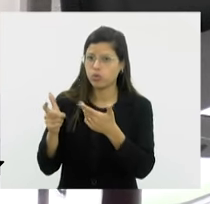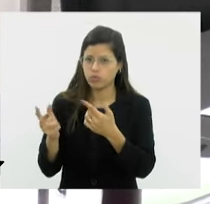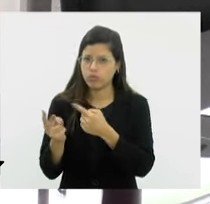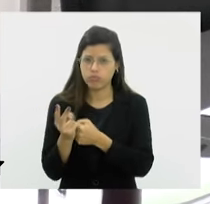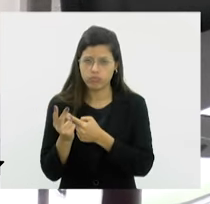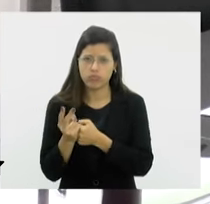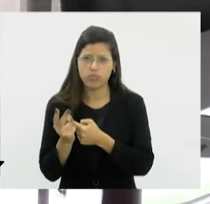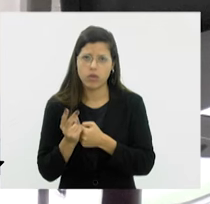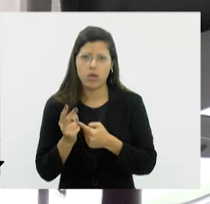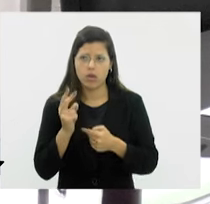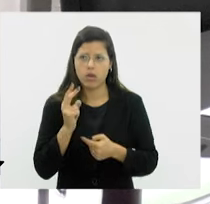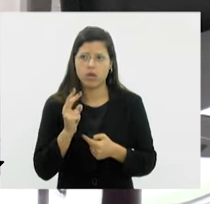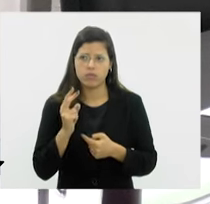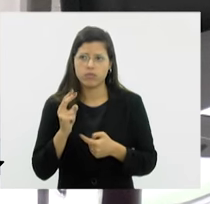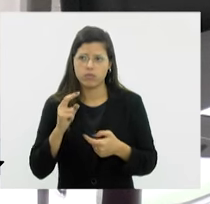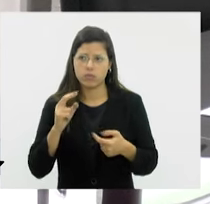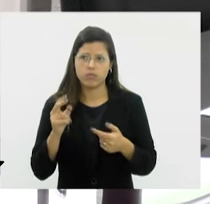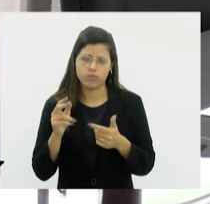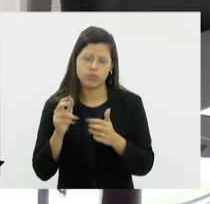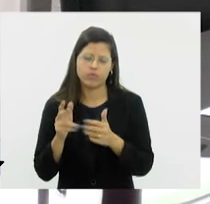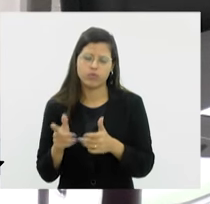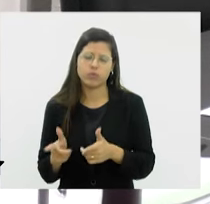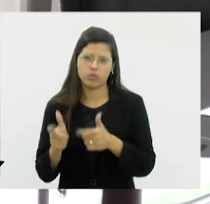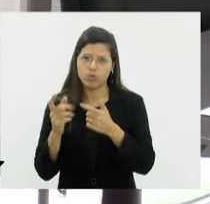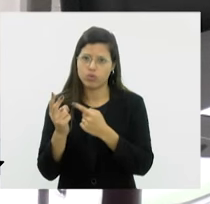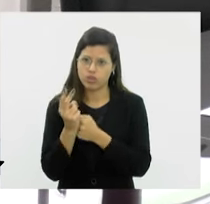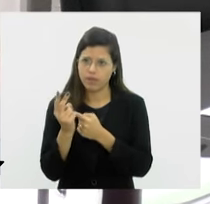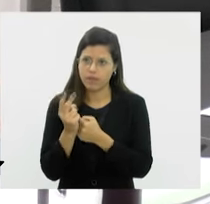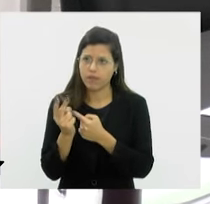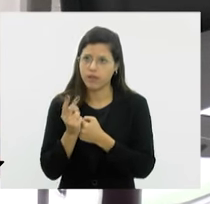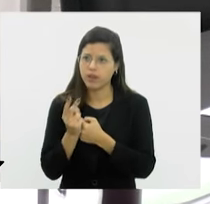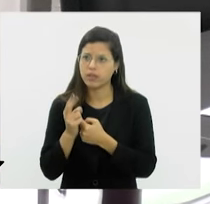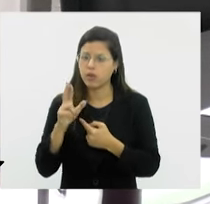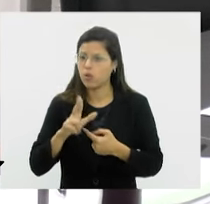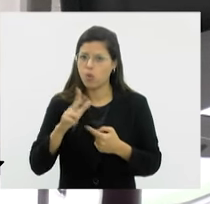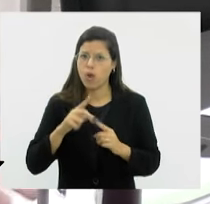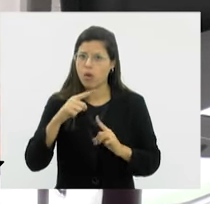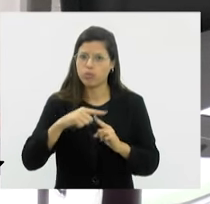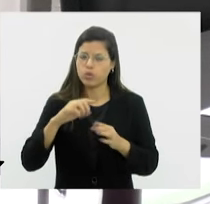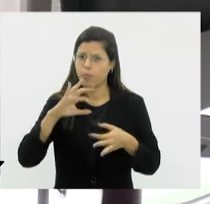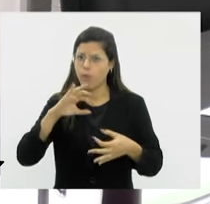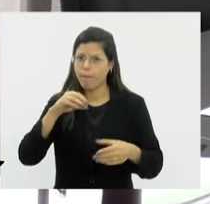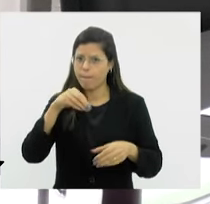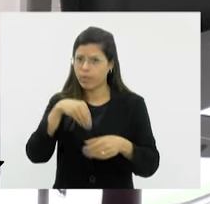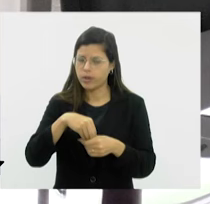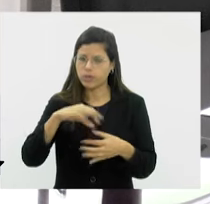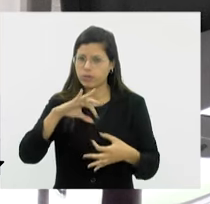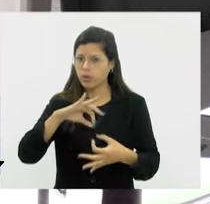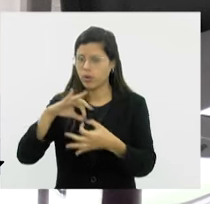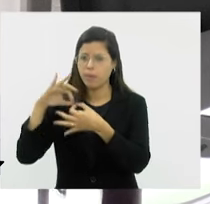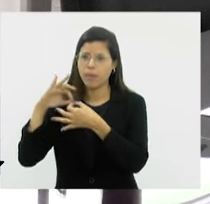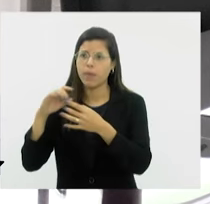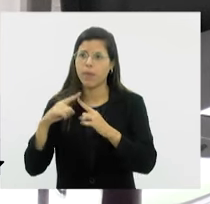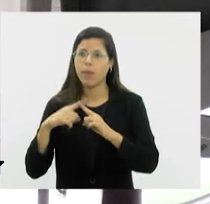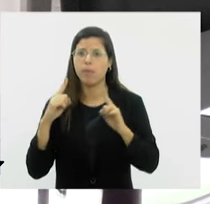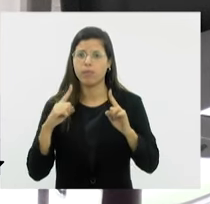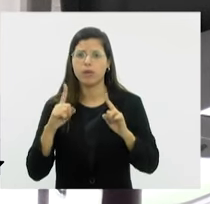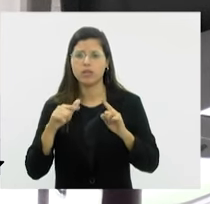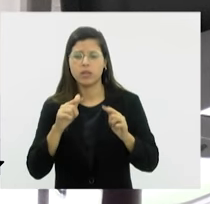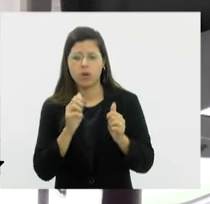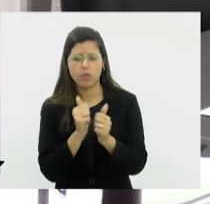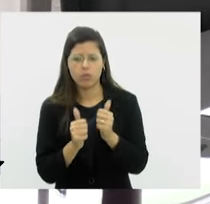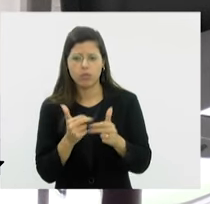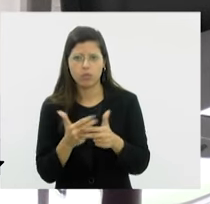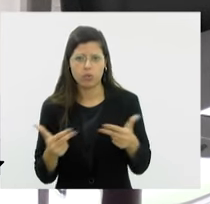medalhista, e o tiro de defesa não é uma modalidade olímpica, mas é um esporte, não uma tática, como disse e